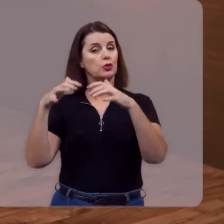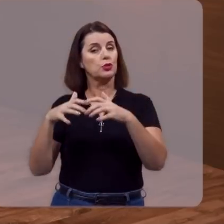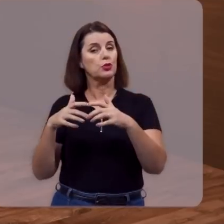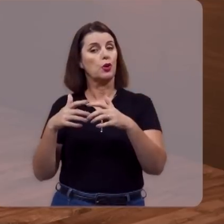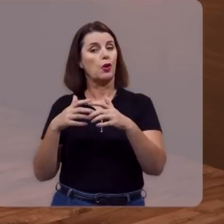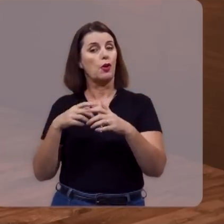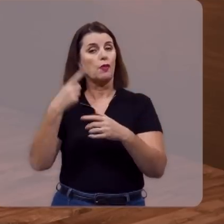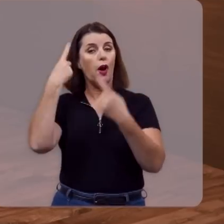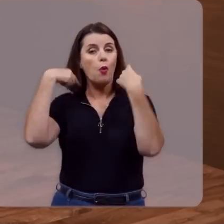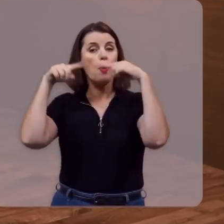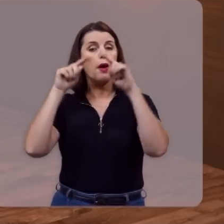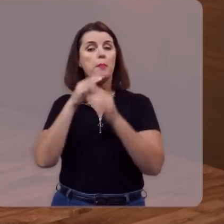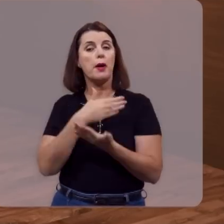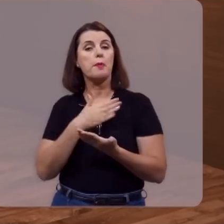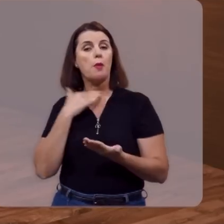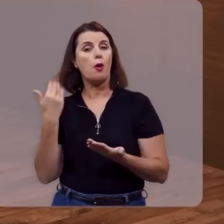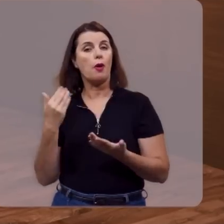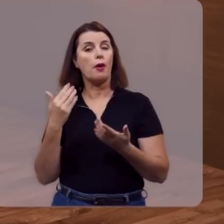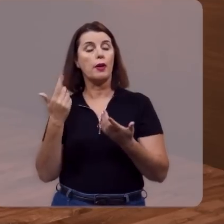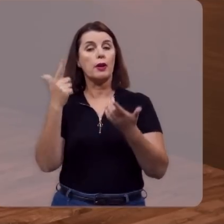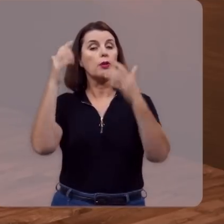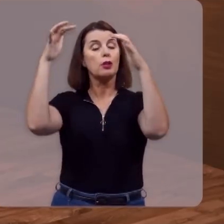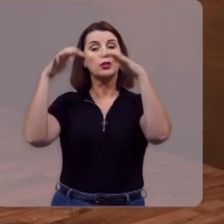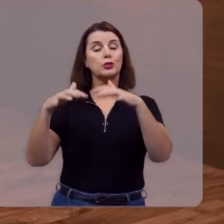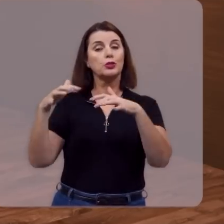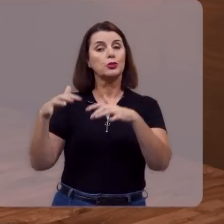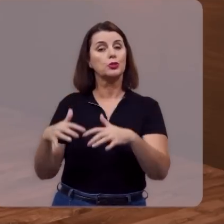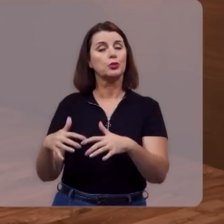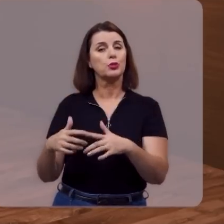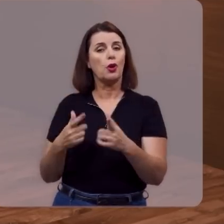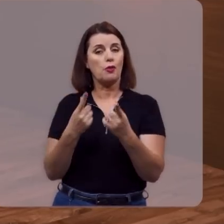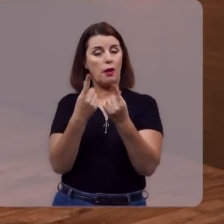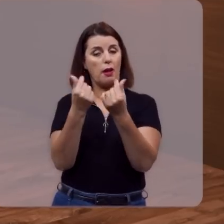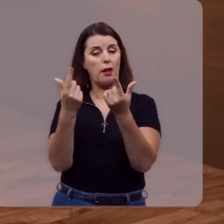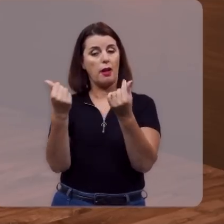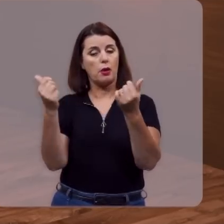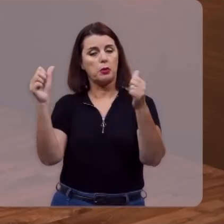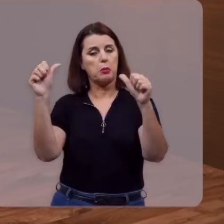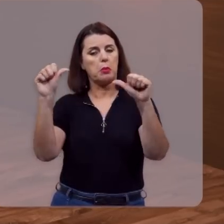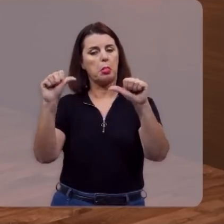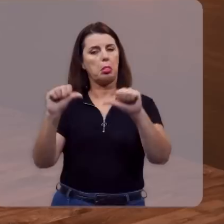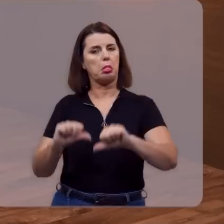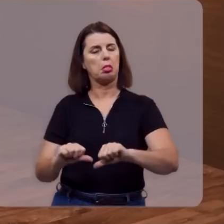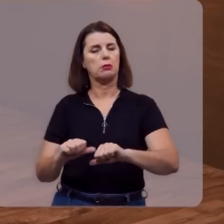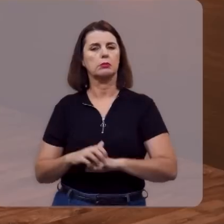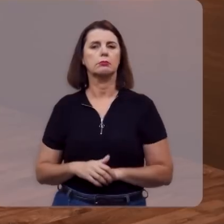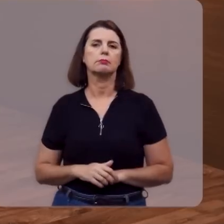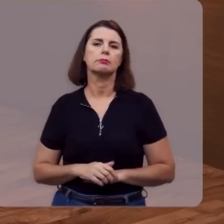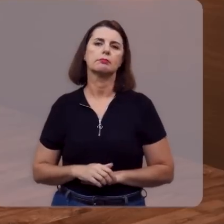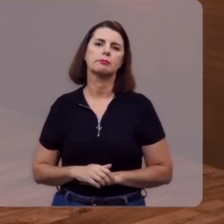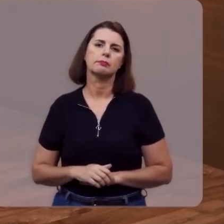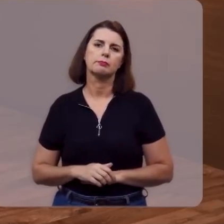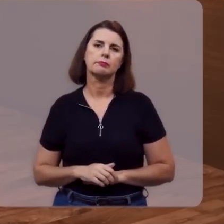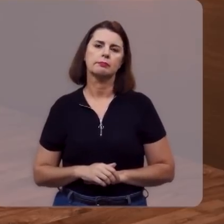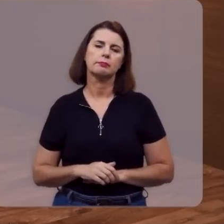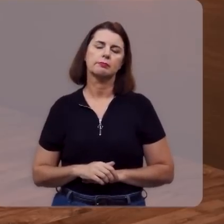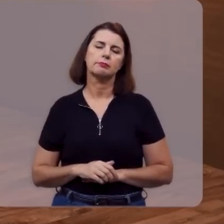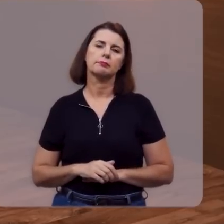chuva, os rebanhos perecem. Em não havendo chuva, a economia entra em colapso.